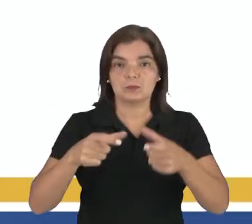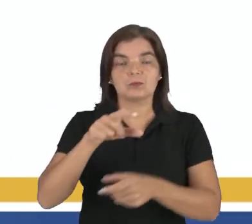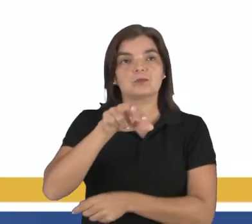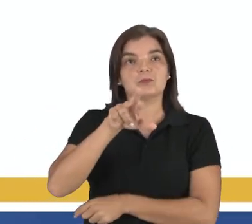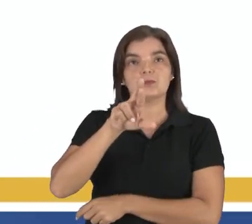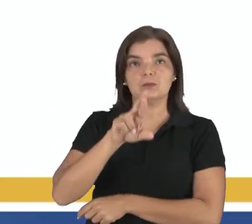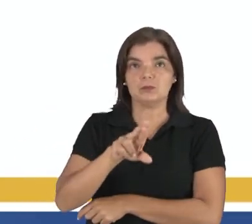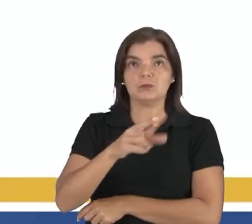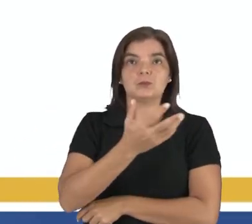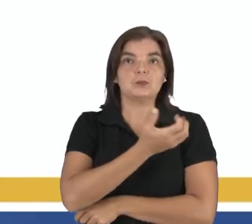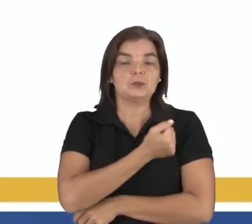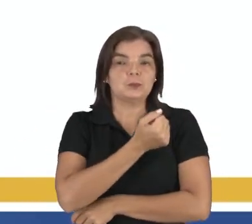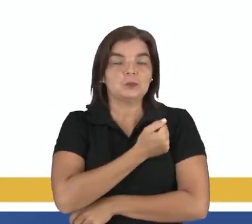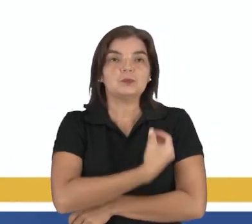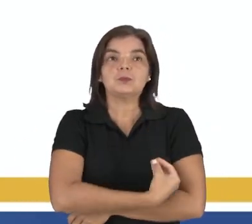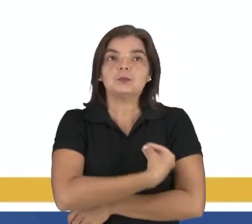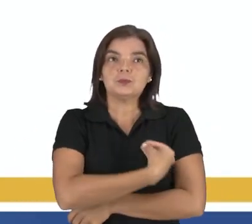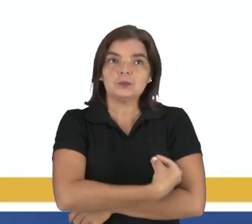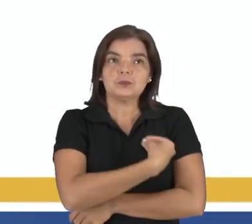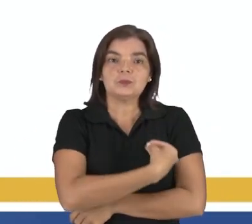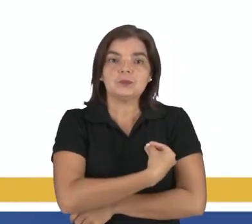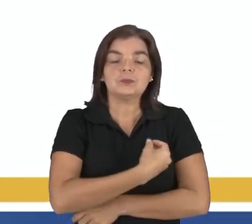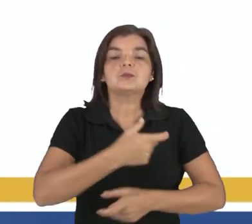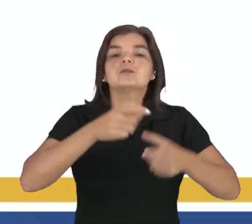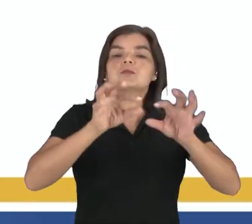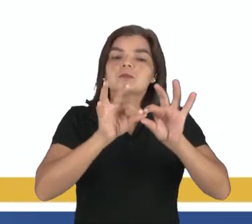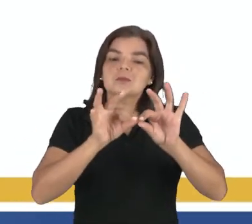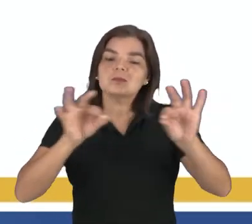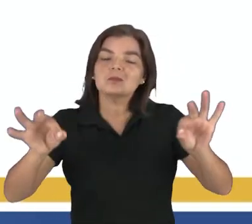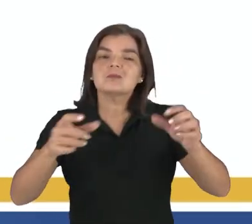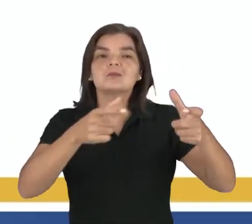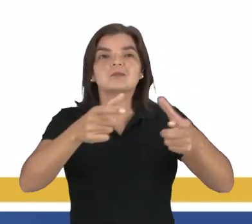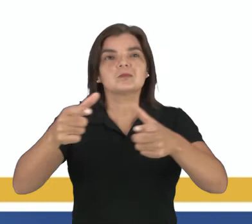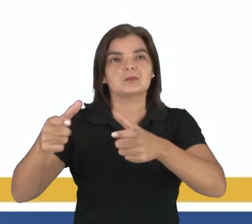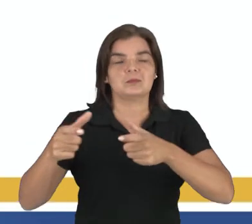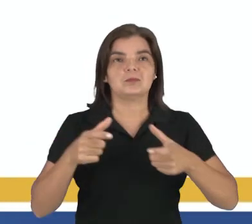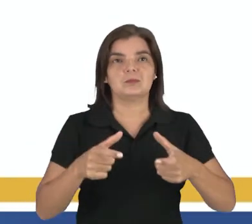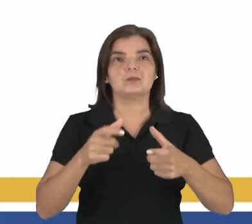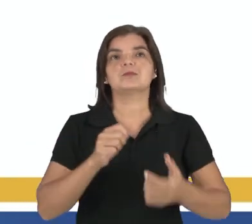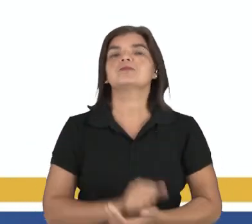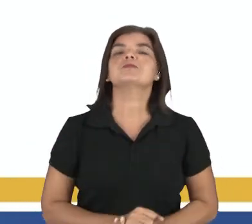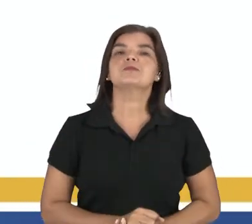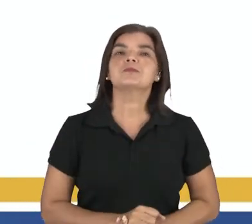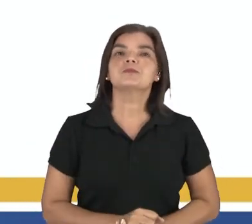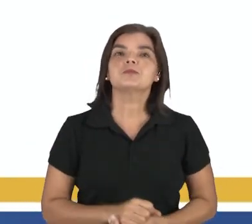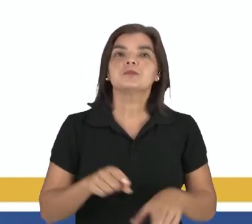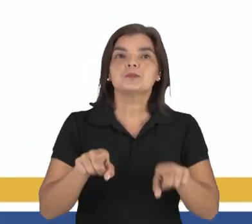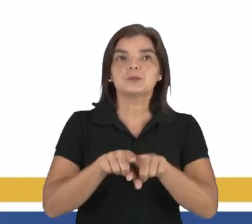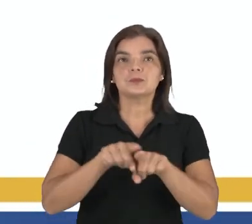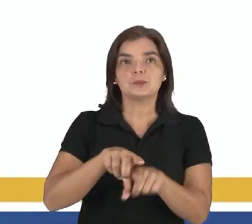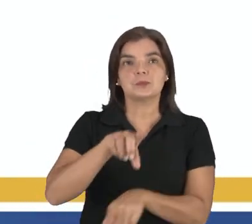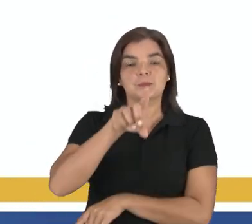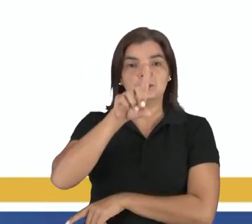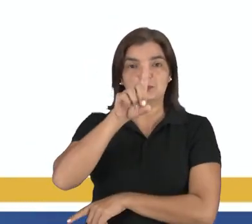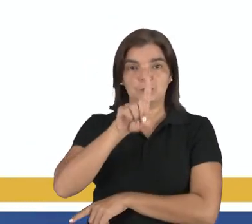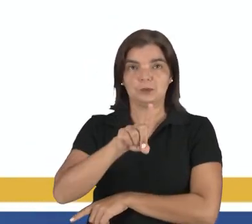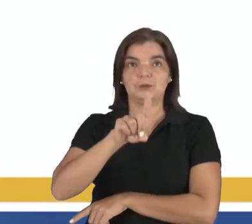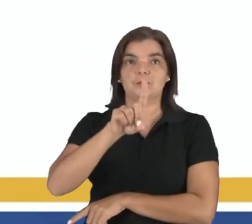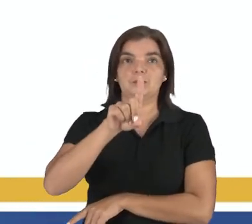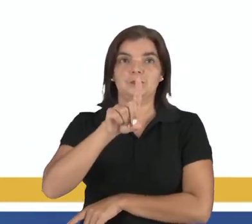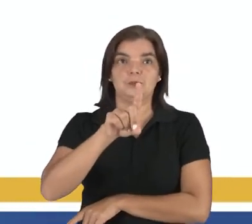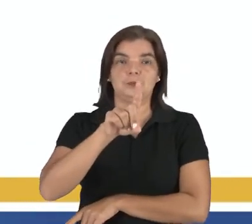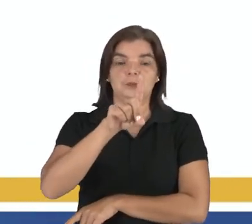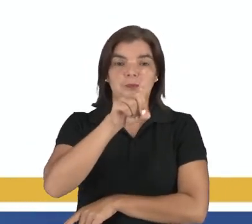razão entre o número de habitantes e a área dessa região. Então, nós temos aí a